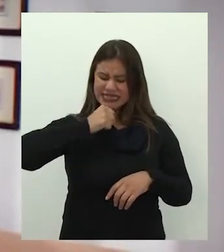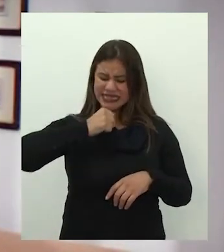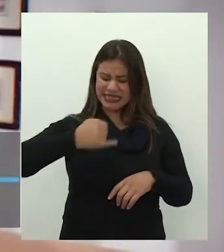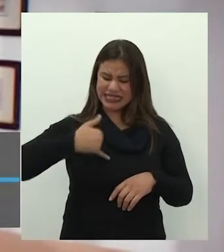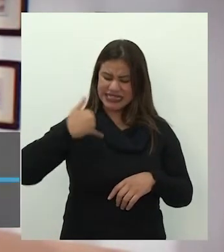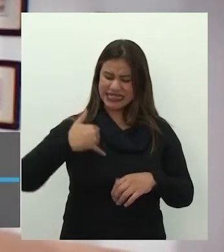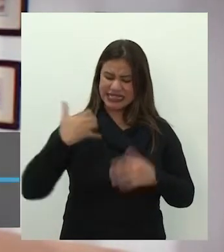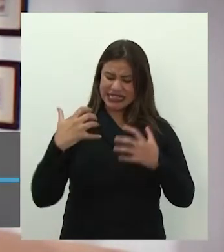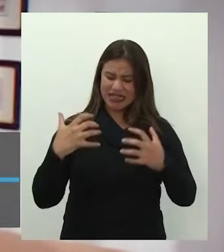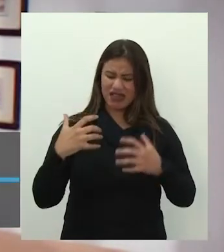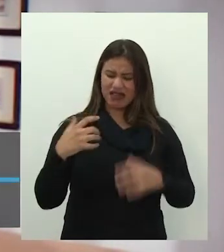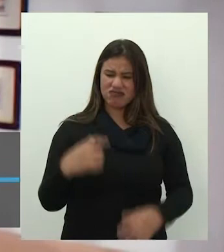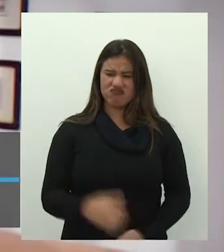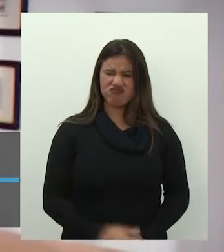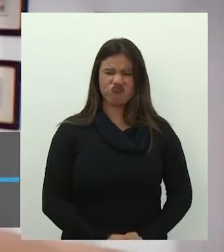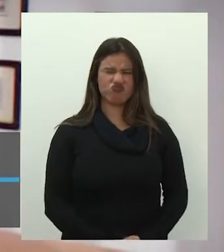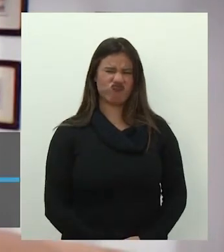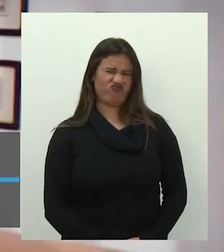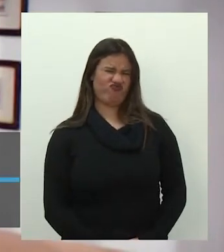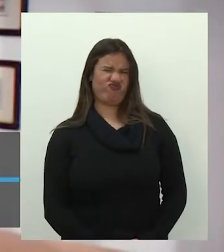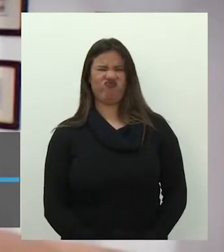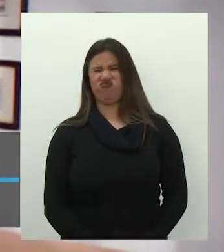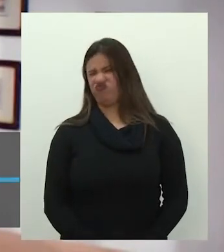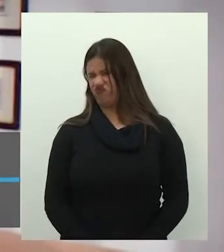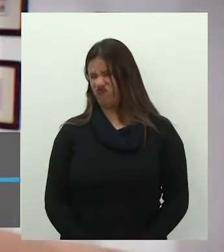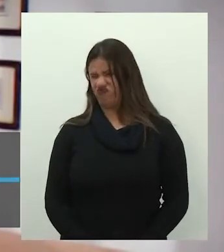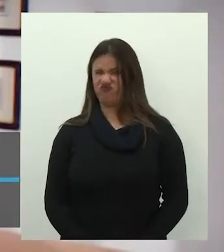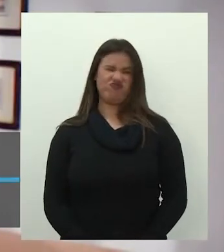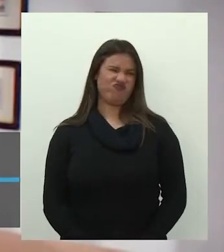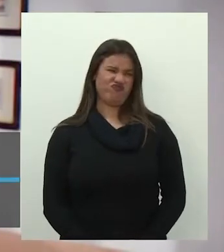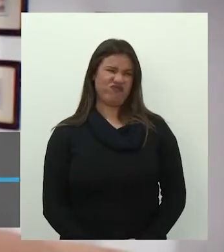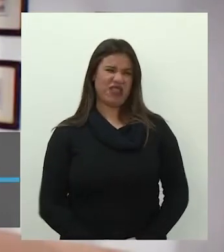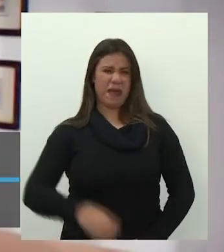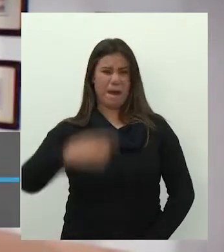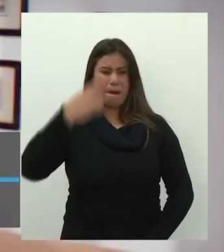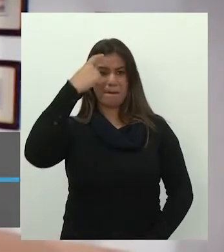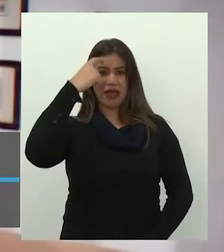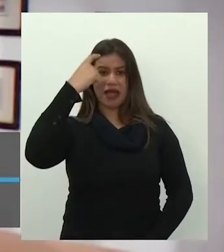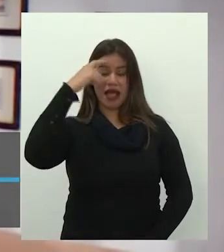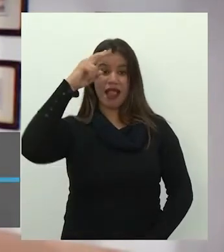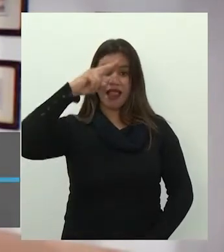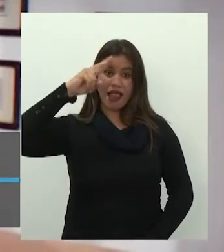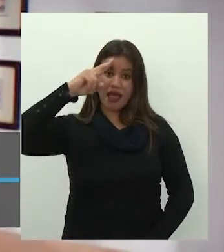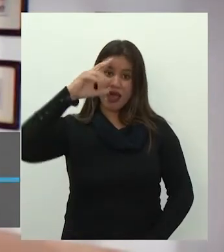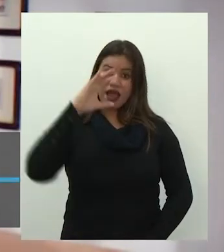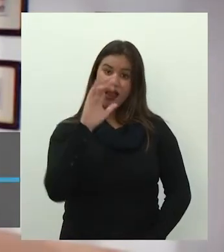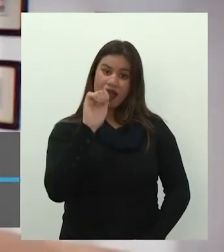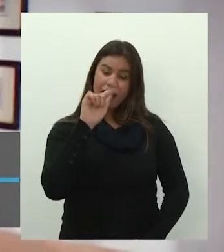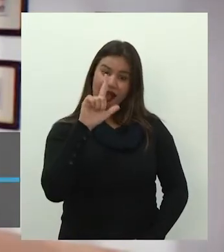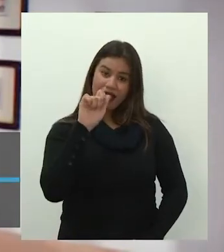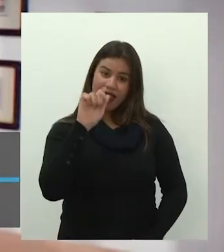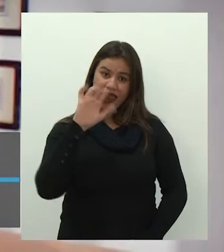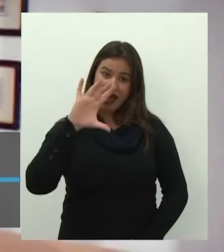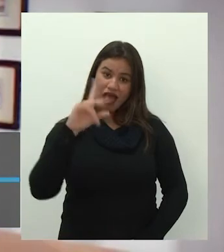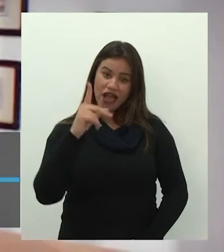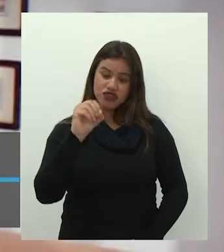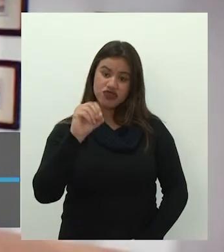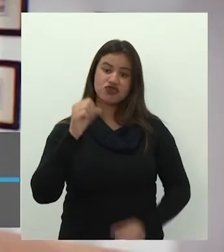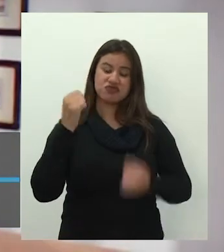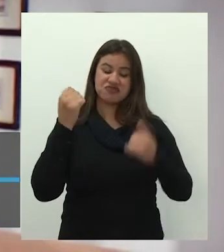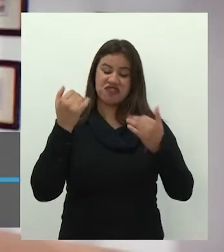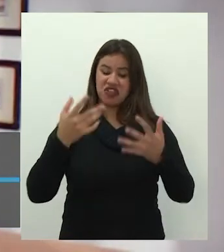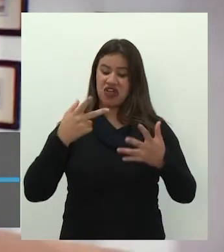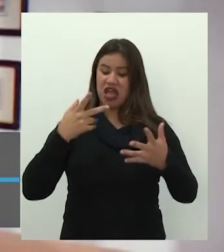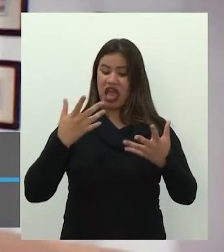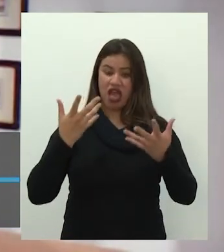pessoas torcem o nariz ainda, né? Tem que lembrar daquilo que o Kalash falou, né? Que a opção é morrer cedo, quem